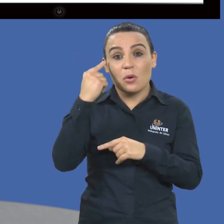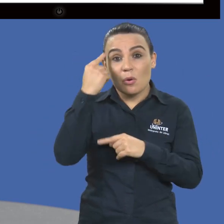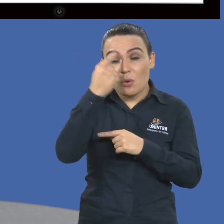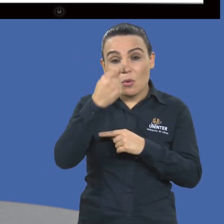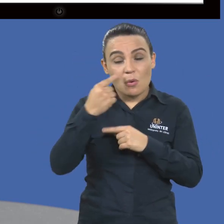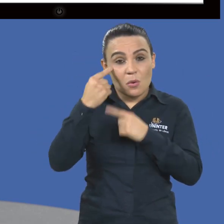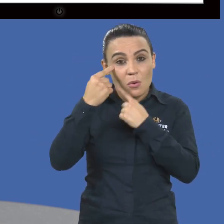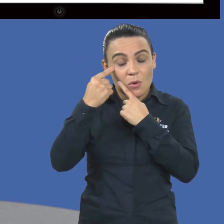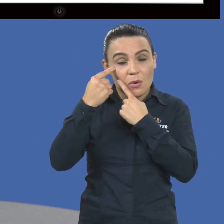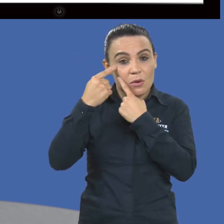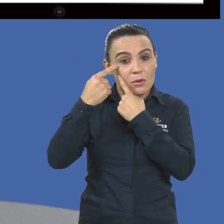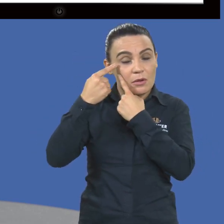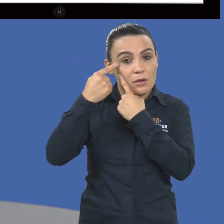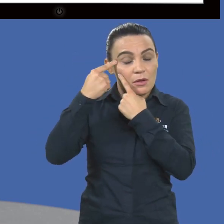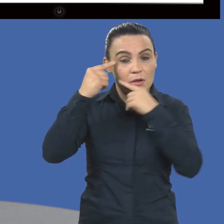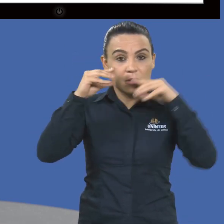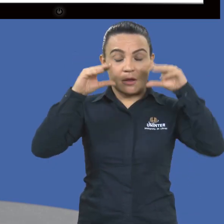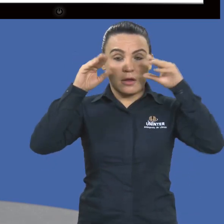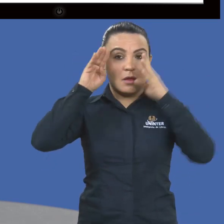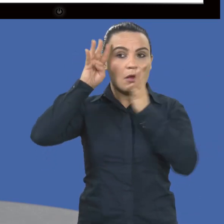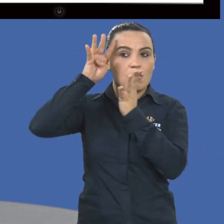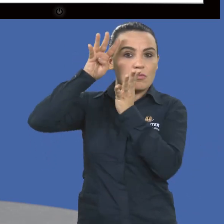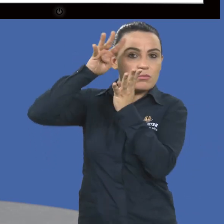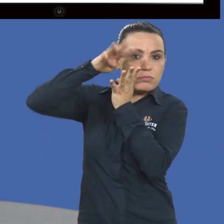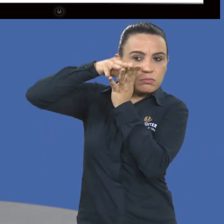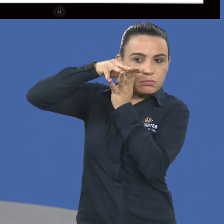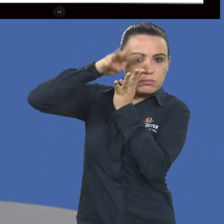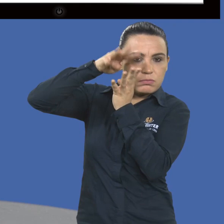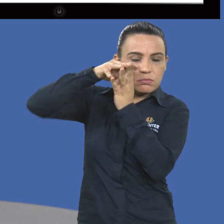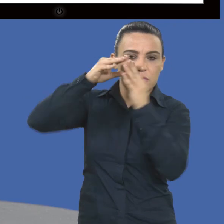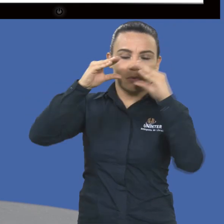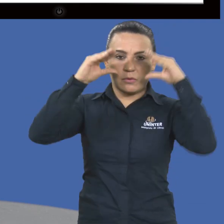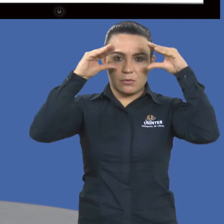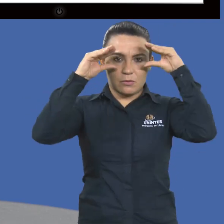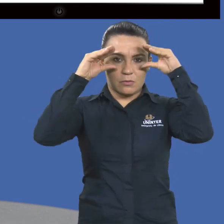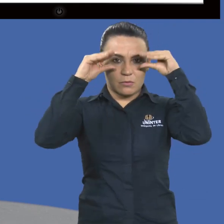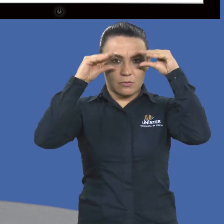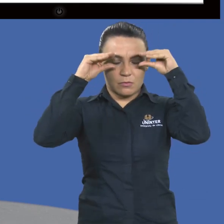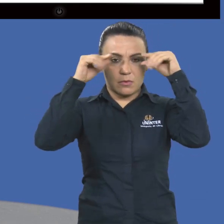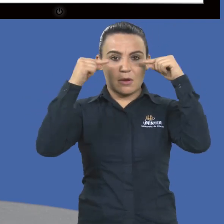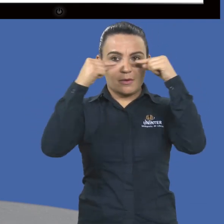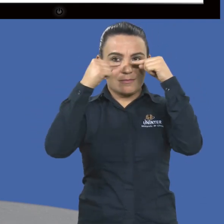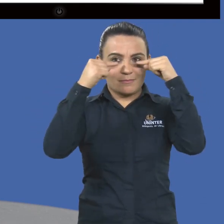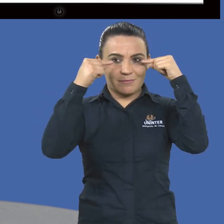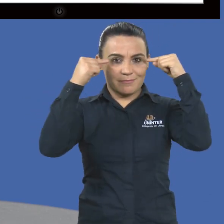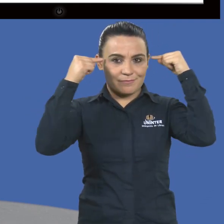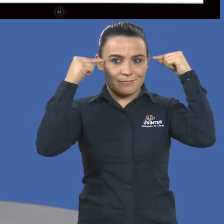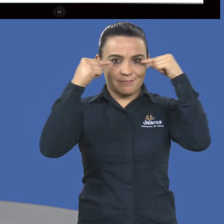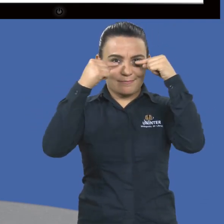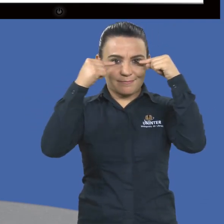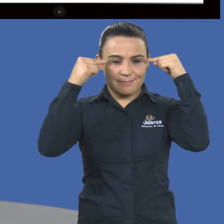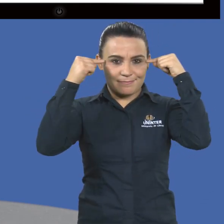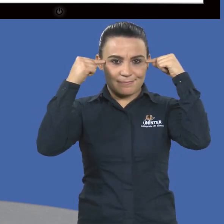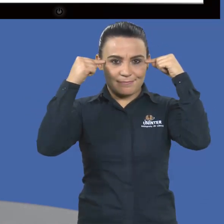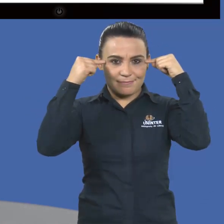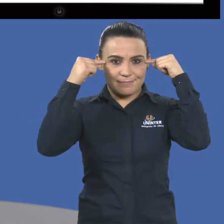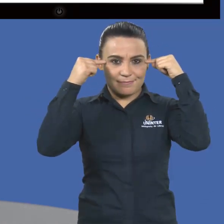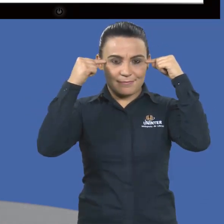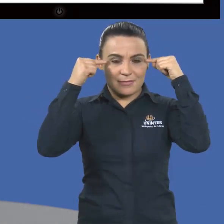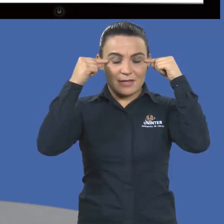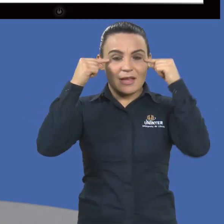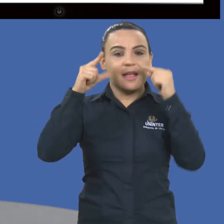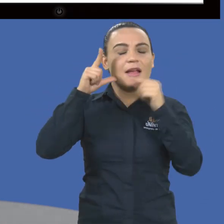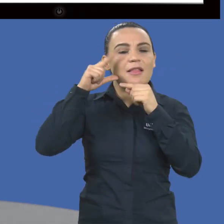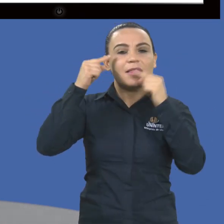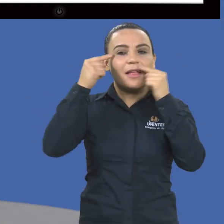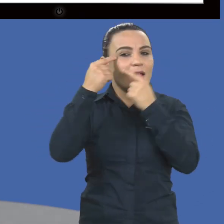o olhar de um asiático é porque ele fica um pouco inclinado e porque